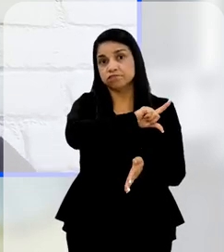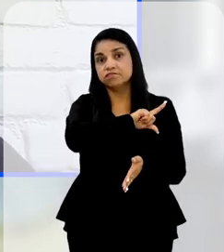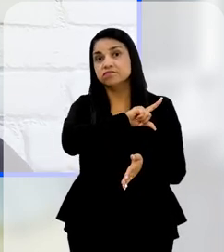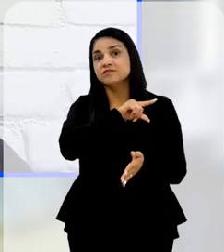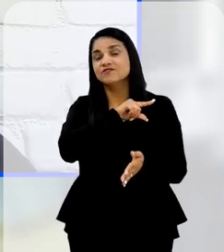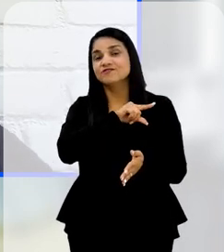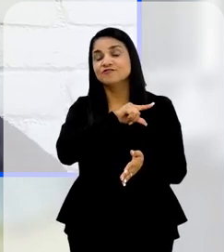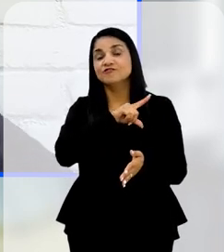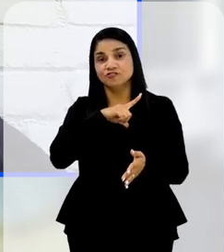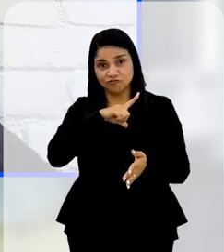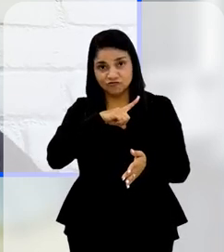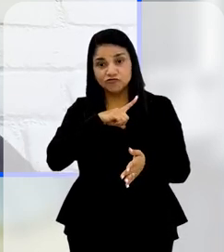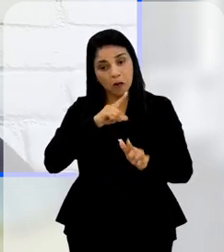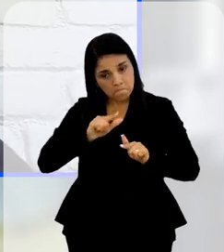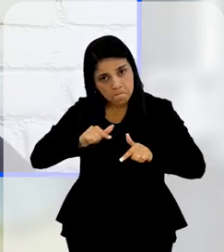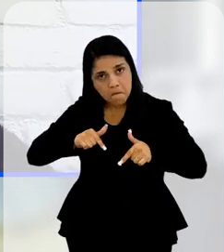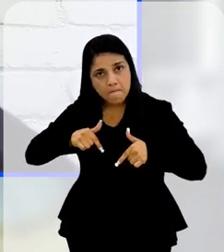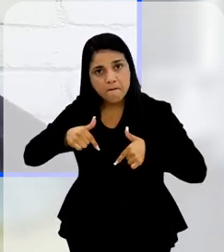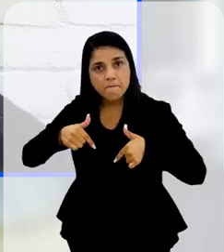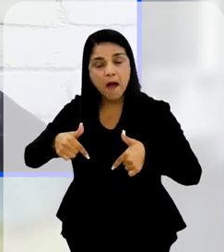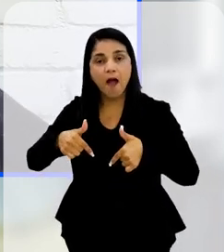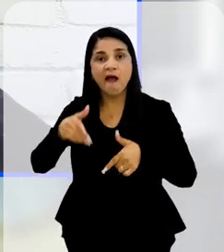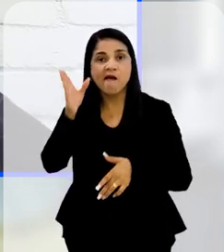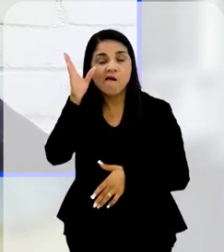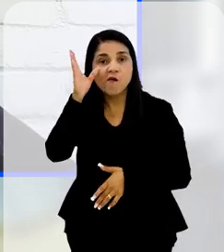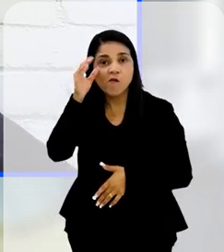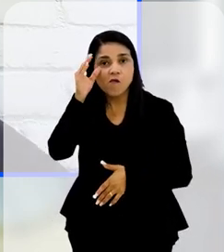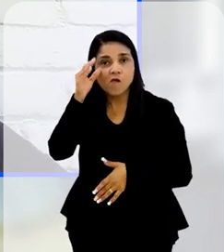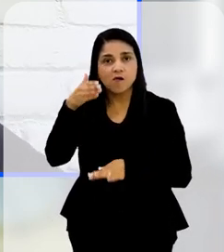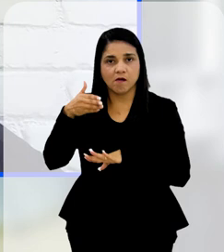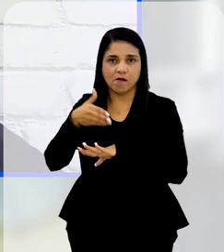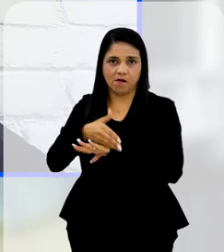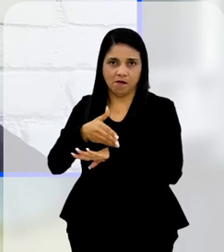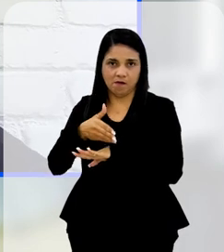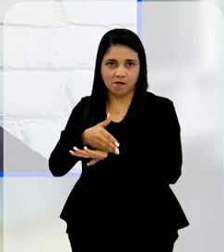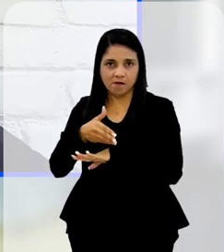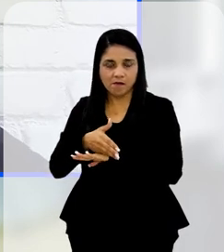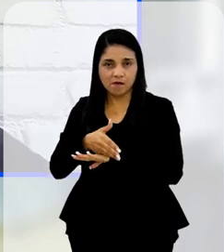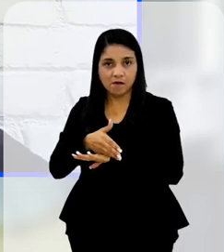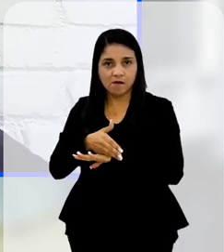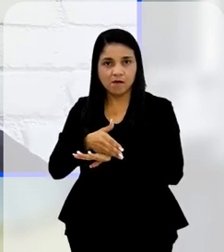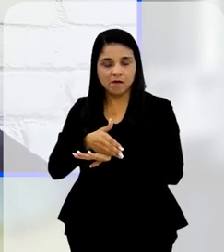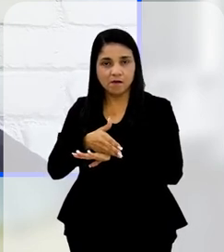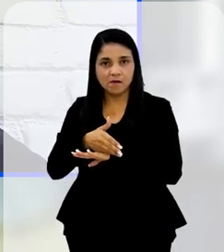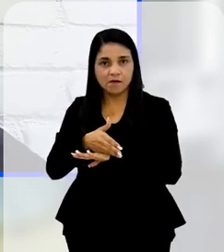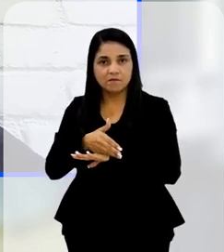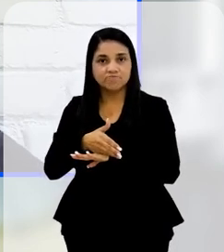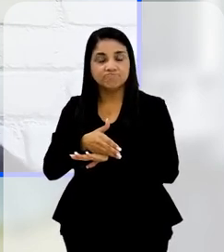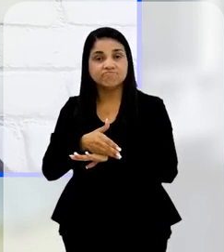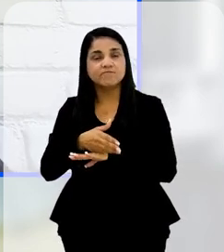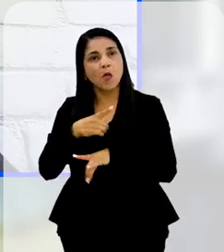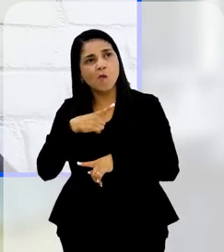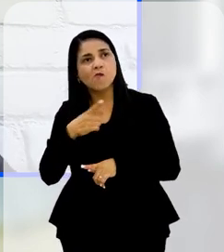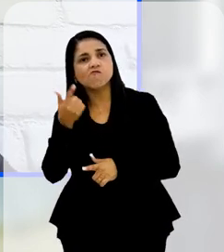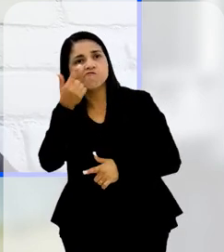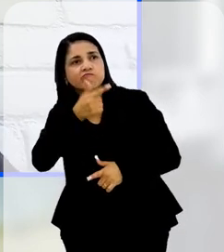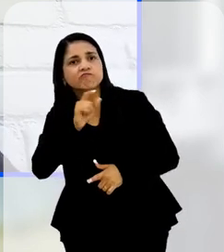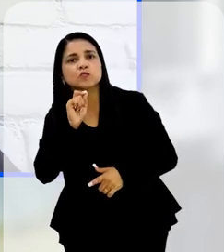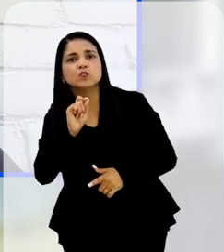tinha a disponibilidade e até a curiosidade de participar. Então, de certa maneira, eu